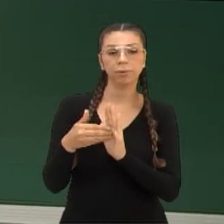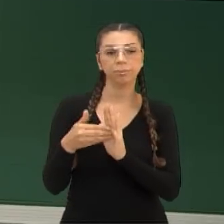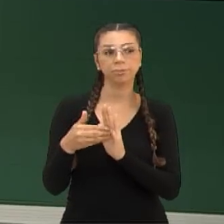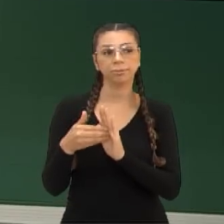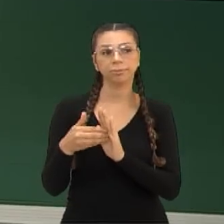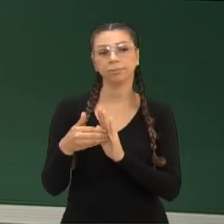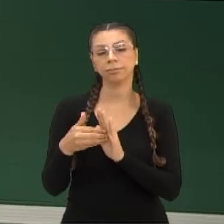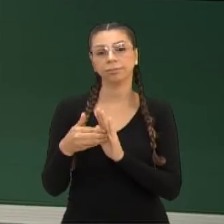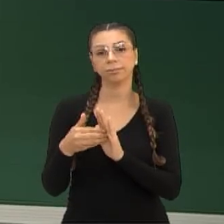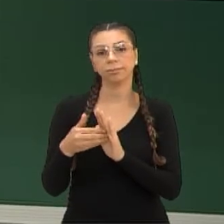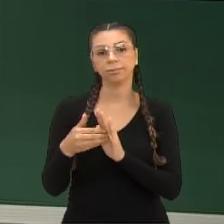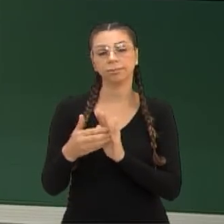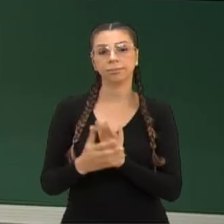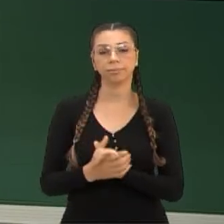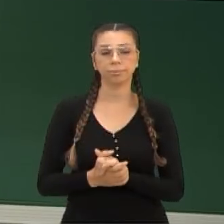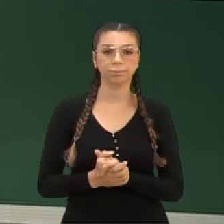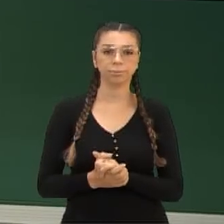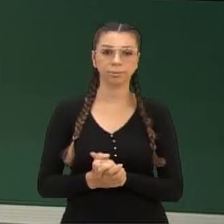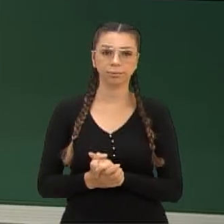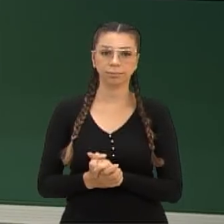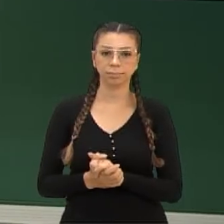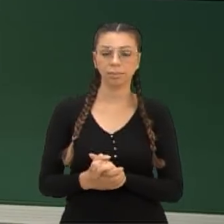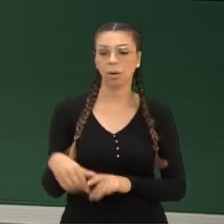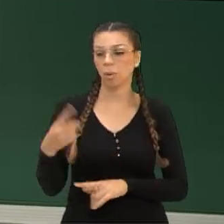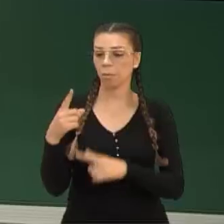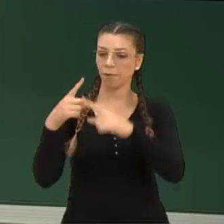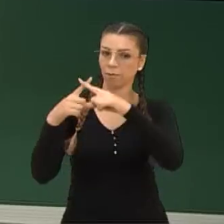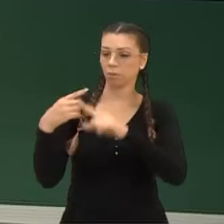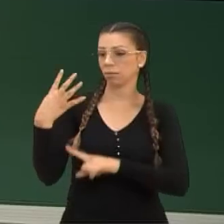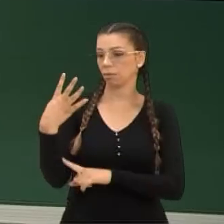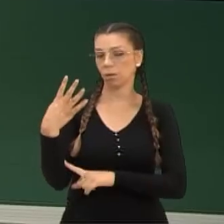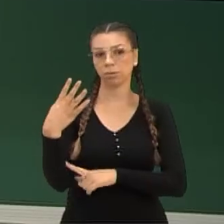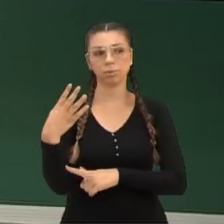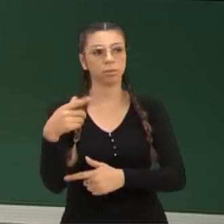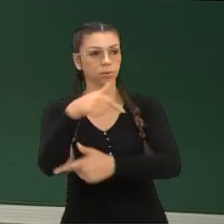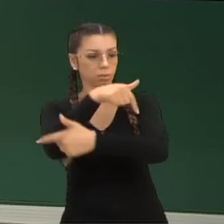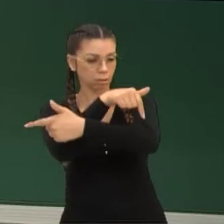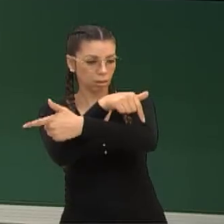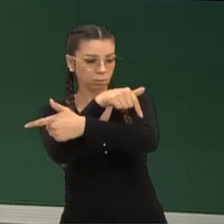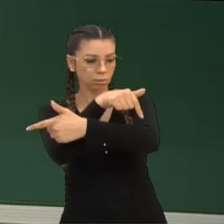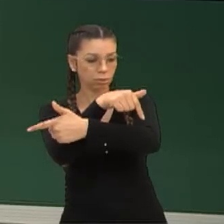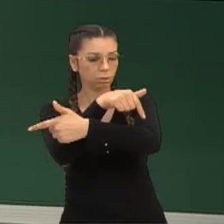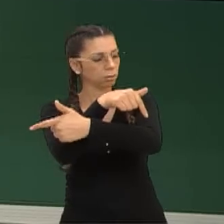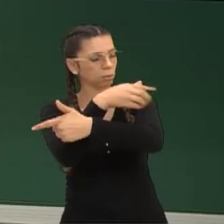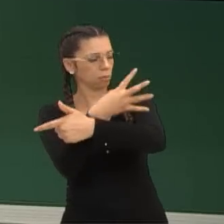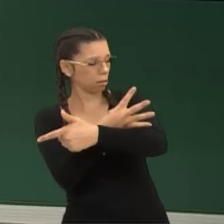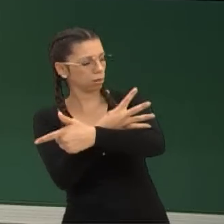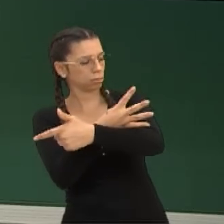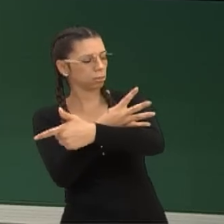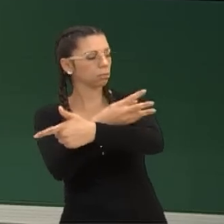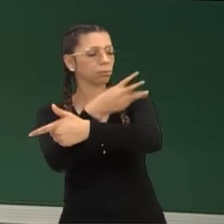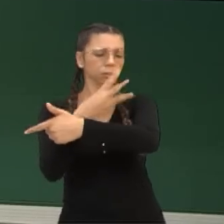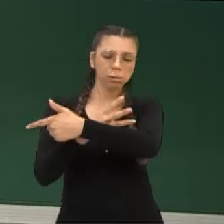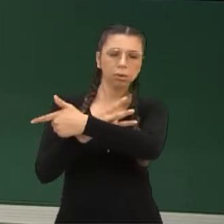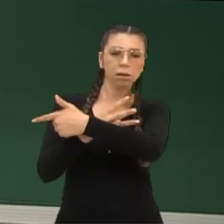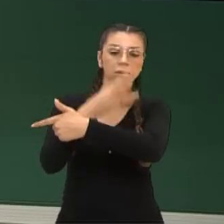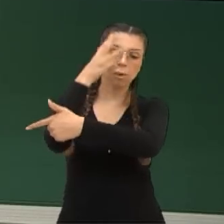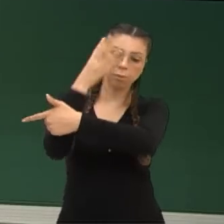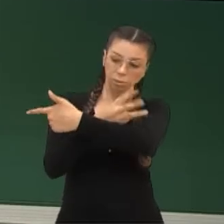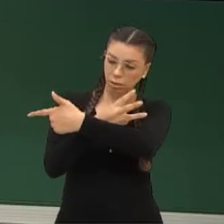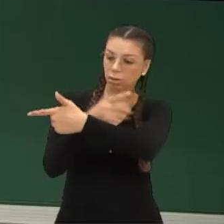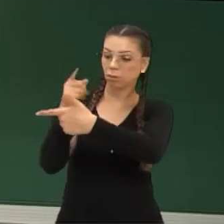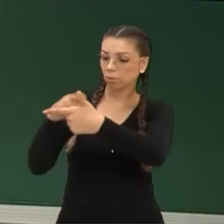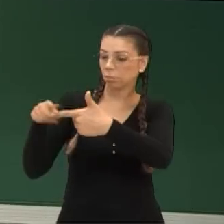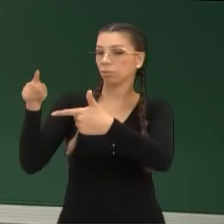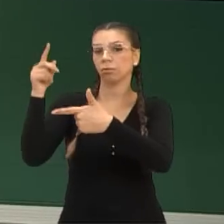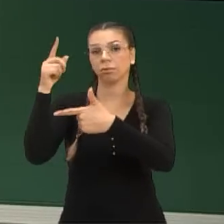4, 4. 7 menos 4, 3. Opa, 3 dividido por 4, a gente já